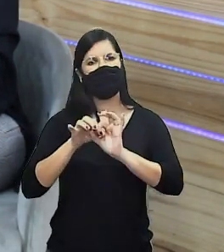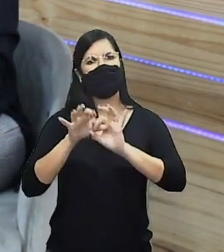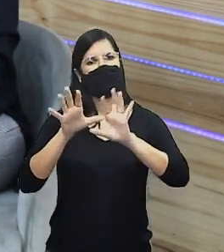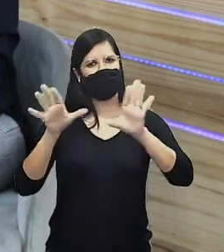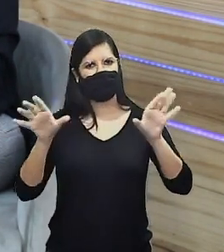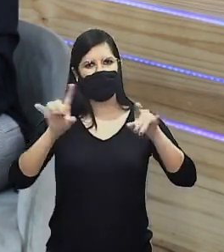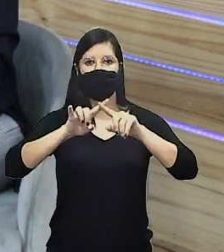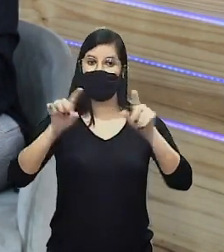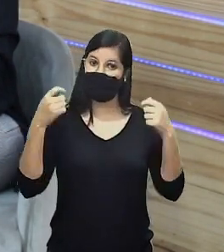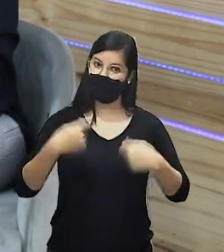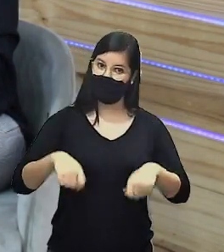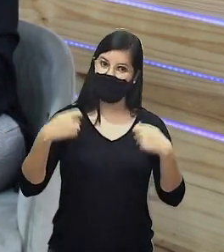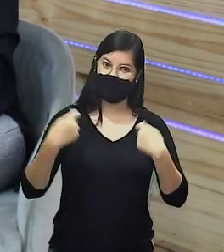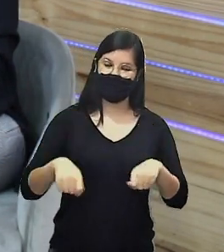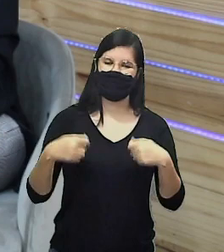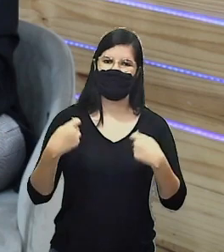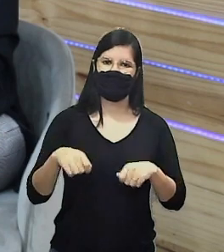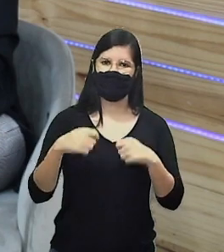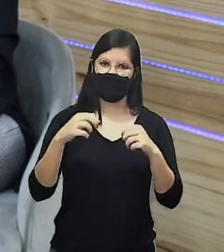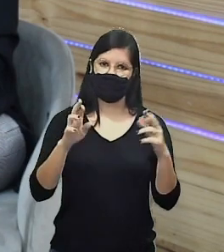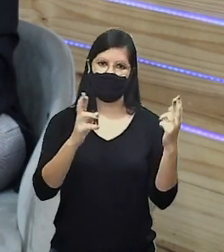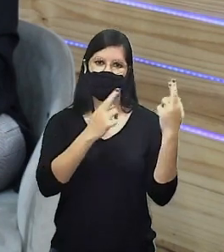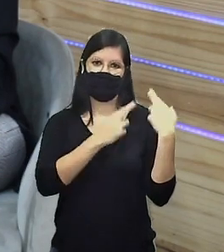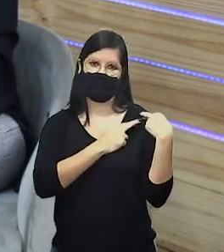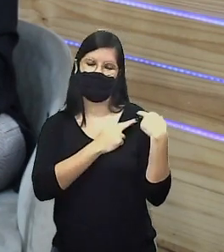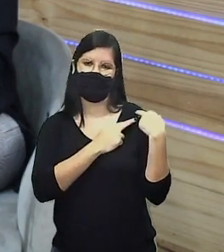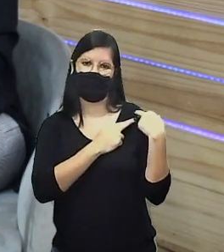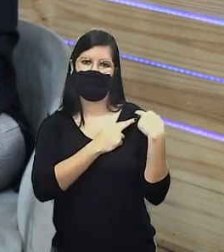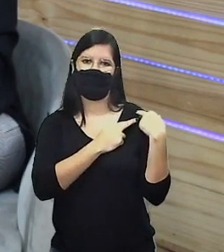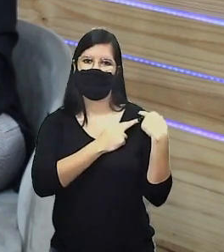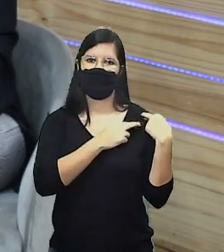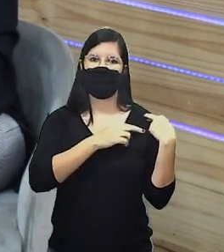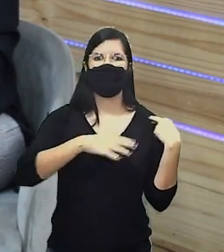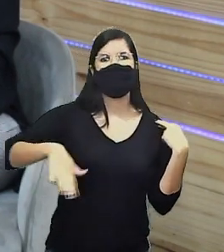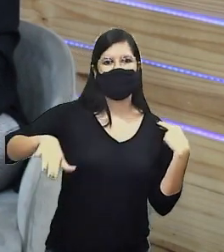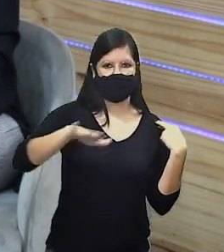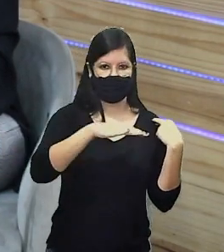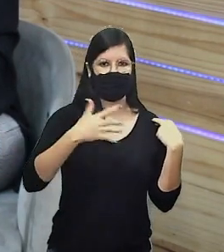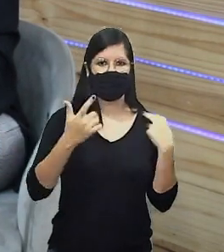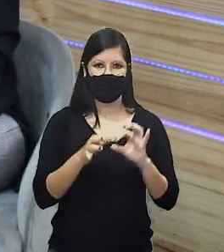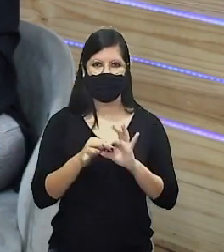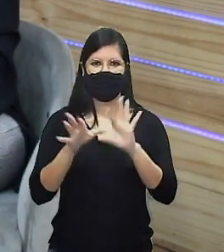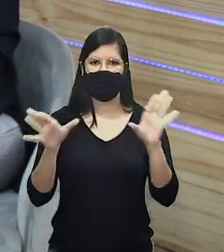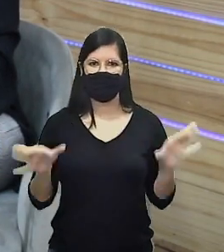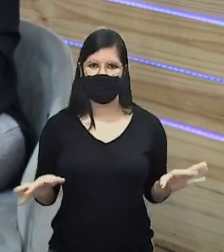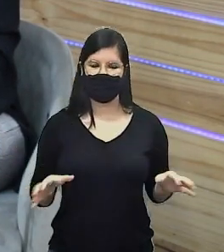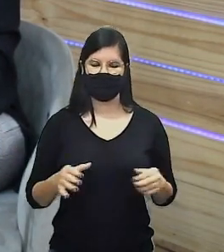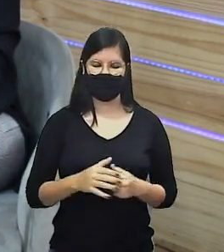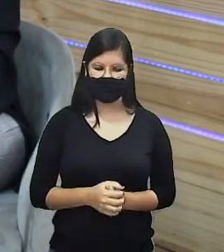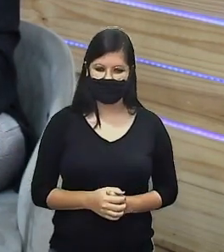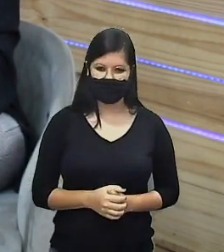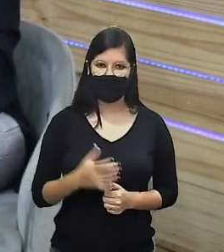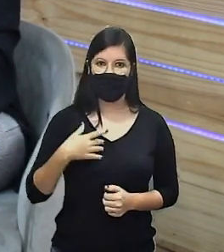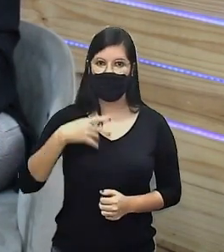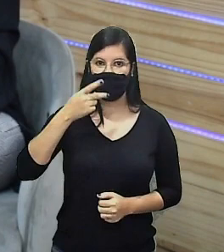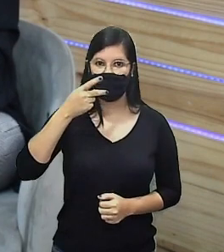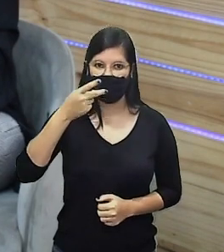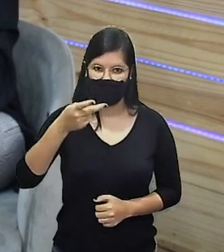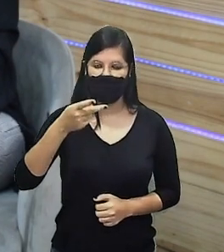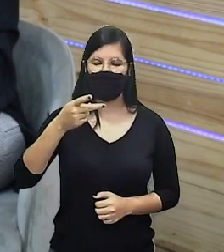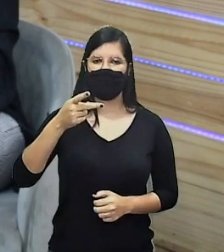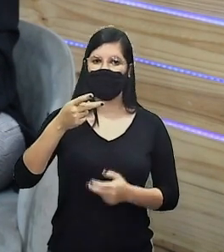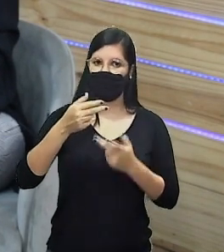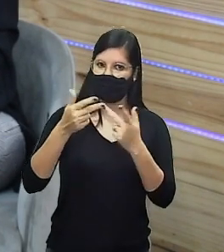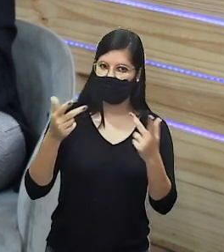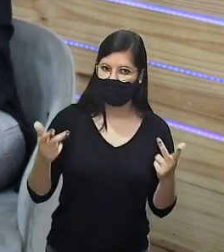mas precisa haver a responsabilidade diante dessa liberdade. Exato, tem que Tem ter um, não responsabilidade do é? que você vai dizer, né?